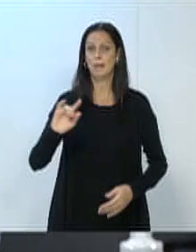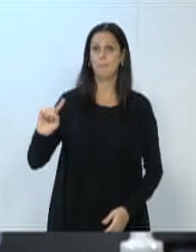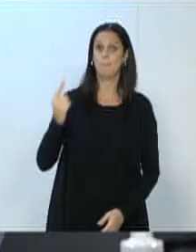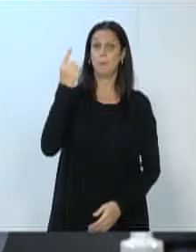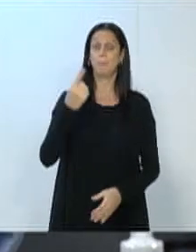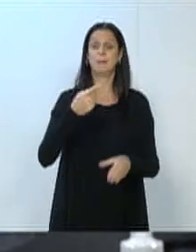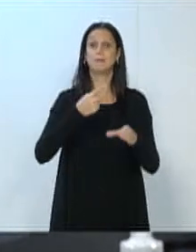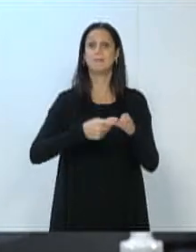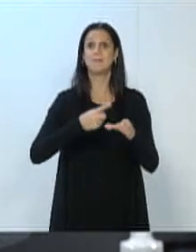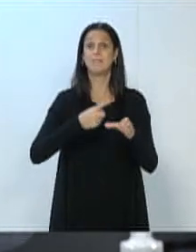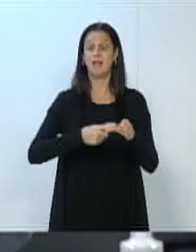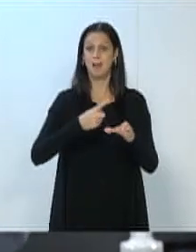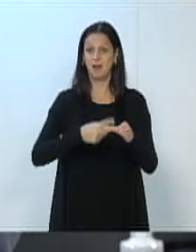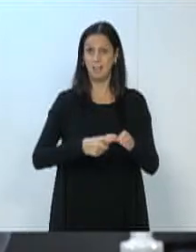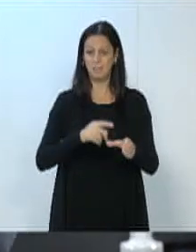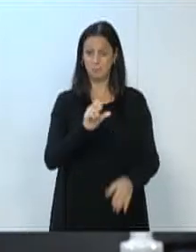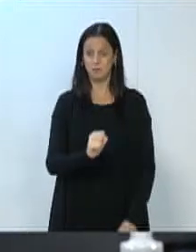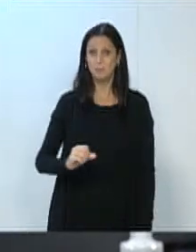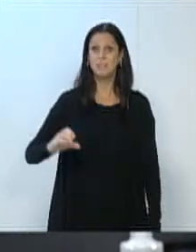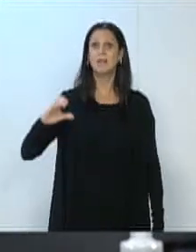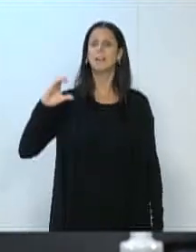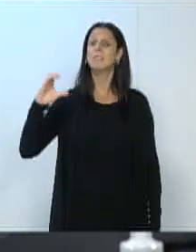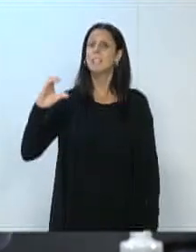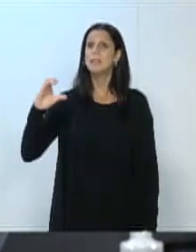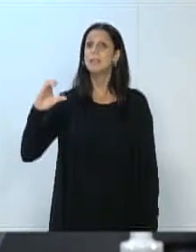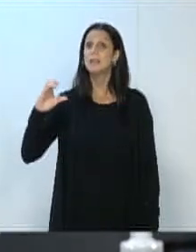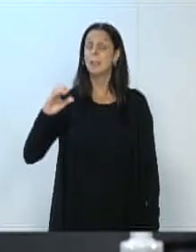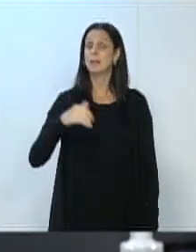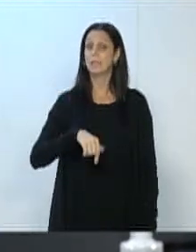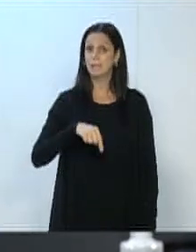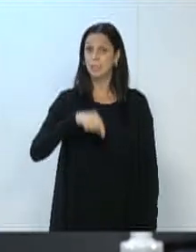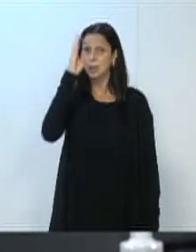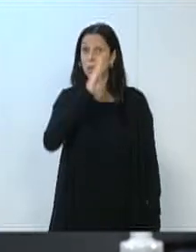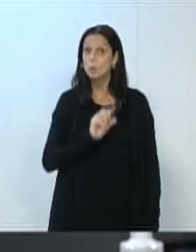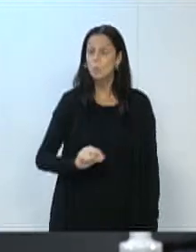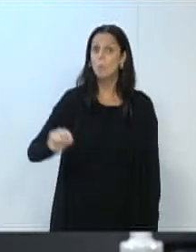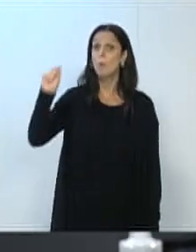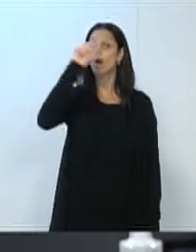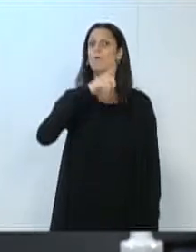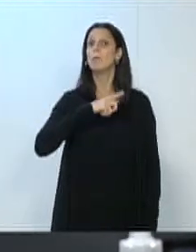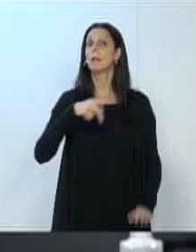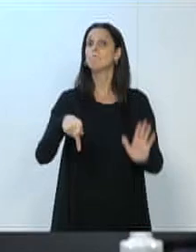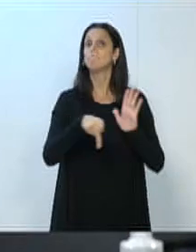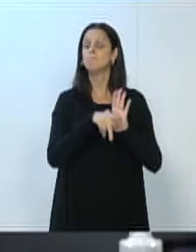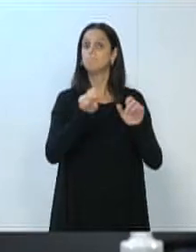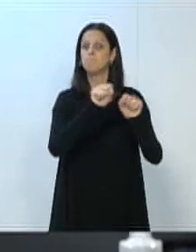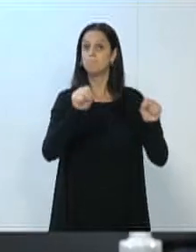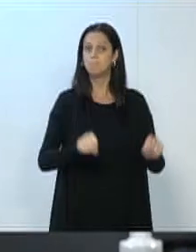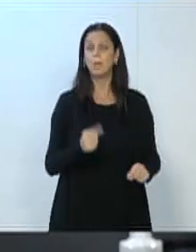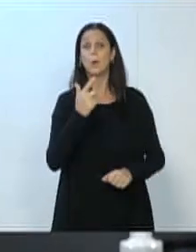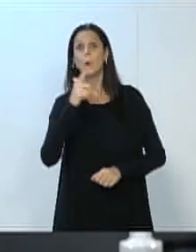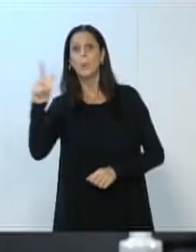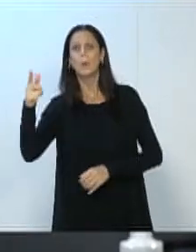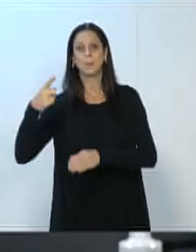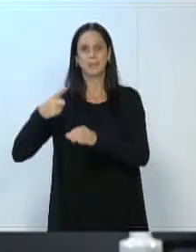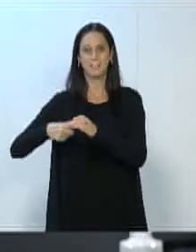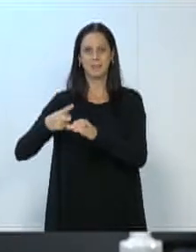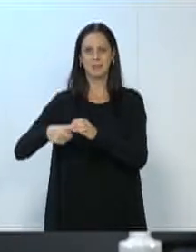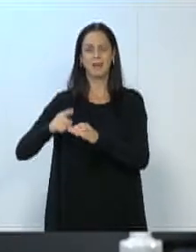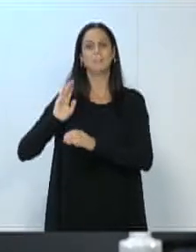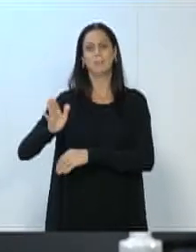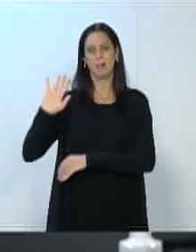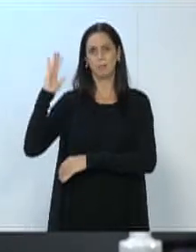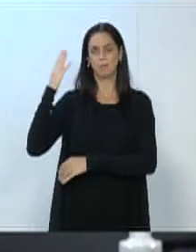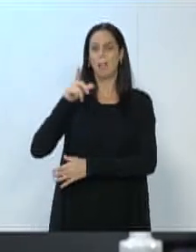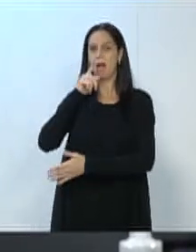a primeira cidade em Santa Catarina do Brasil com esse sistema então assim José boate canal extravasor